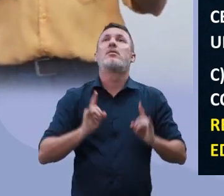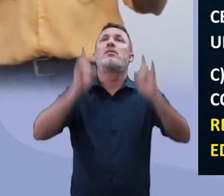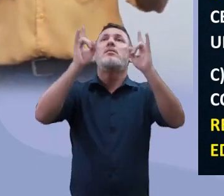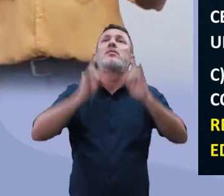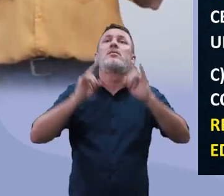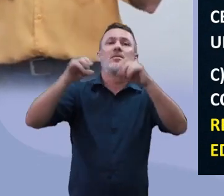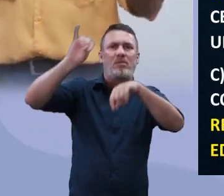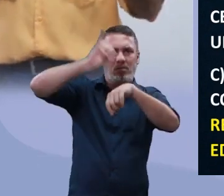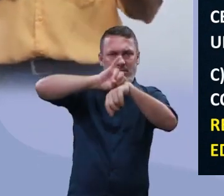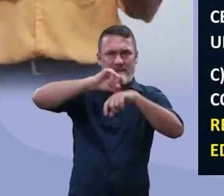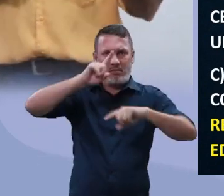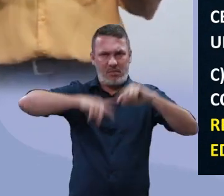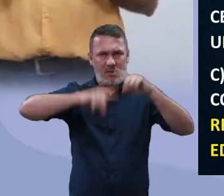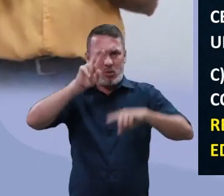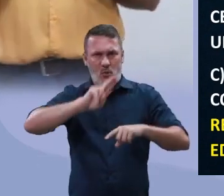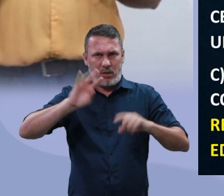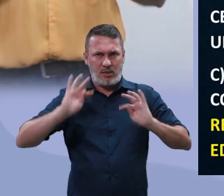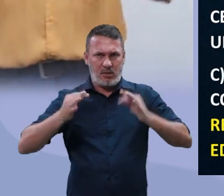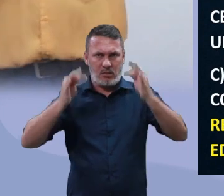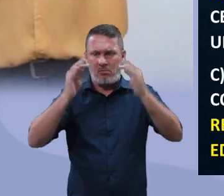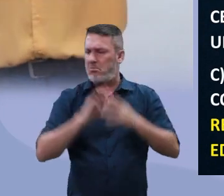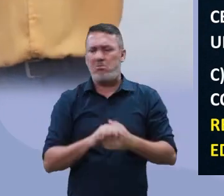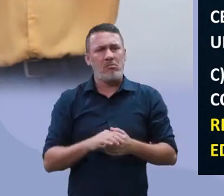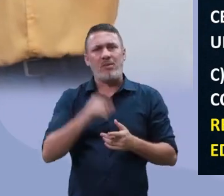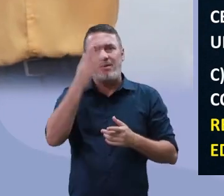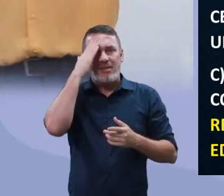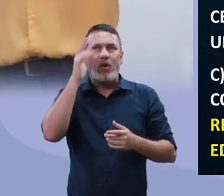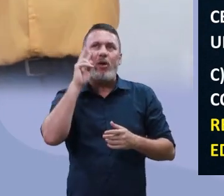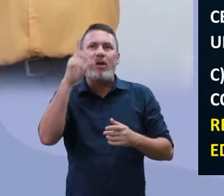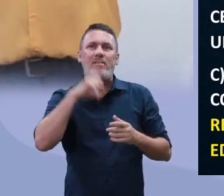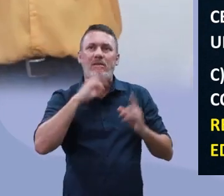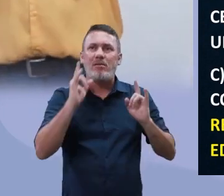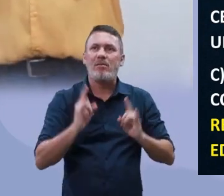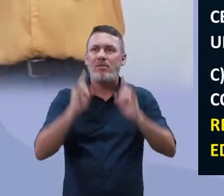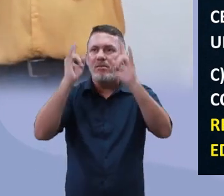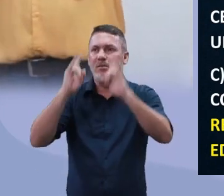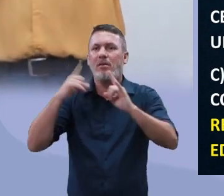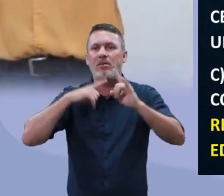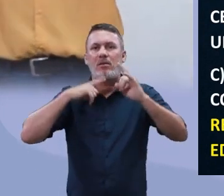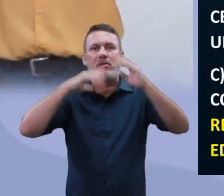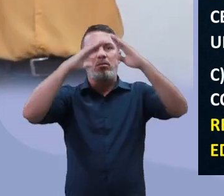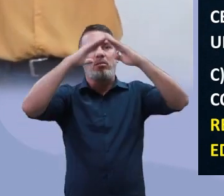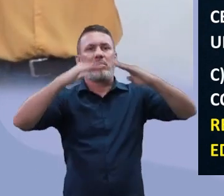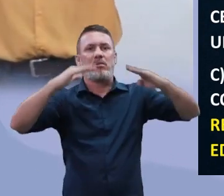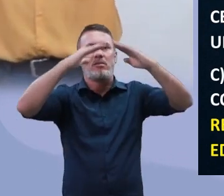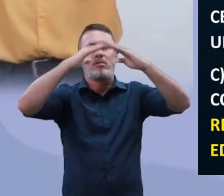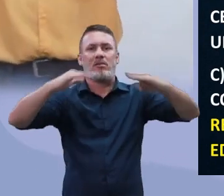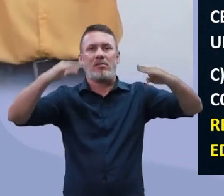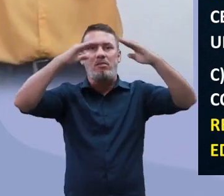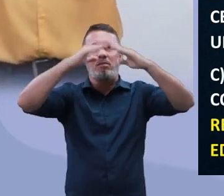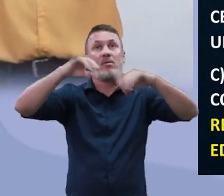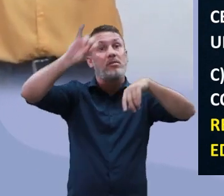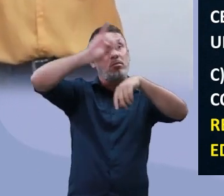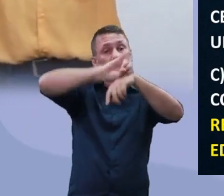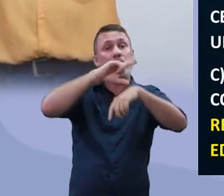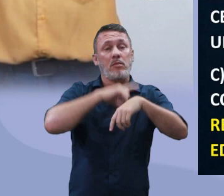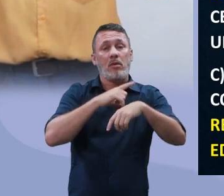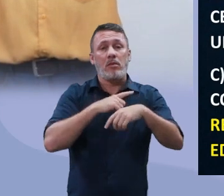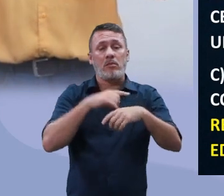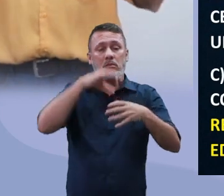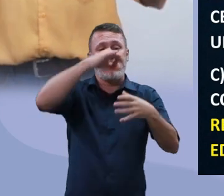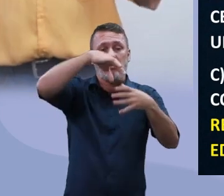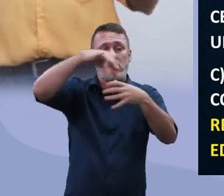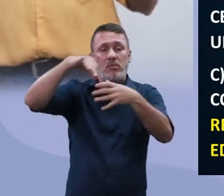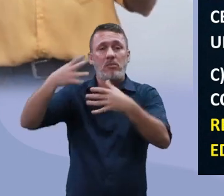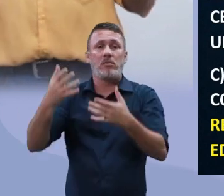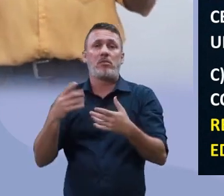de edifícios? Também não. Hoje, por exemplo, nós temos os chamados telhados verdes, onde você vai ter agricultura, né,